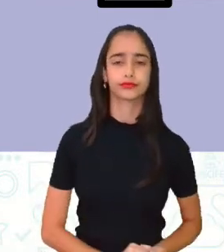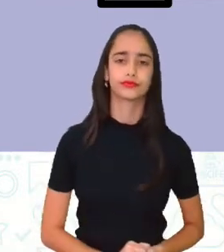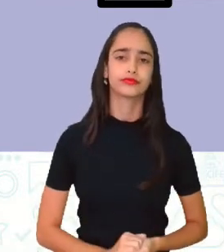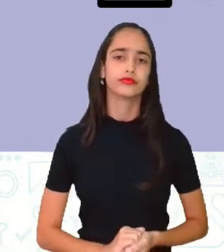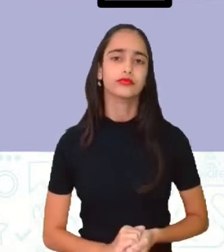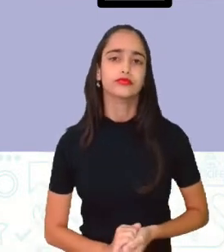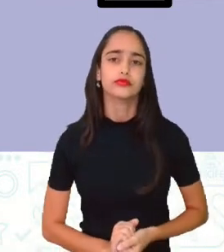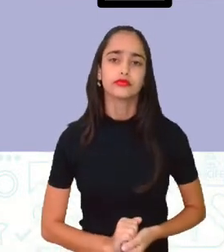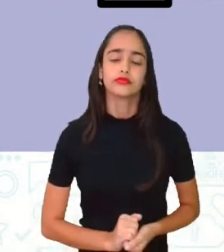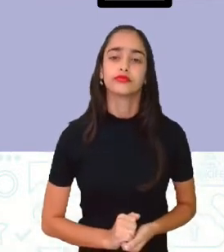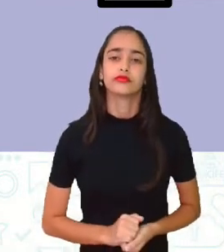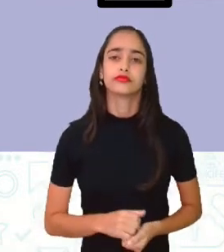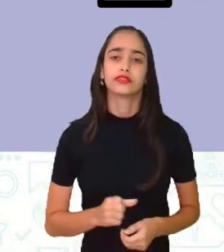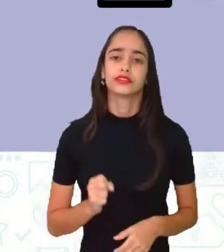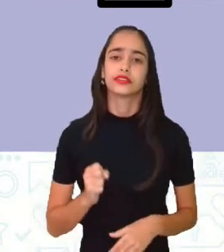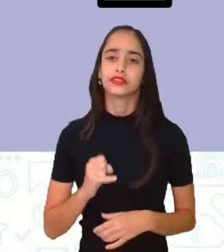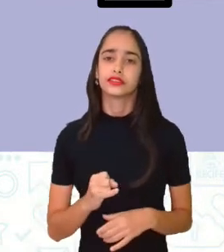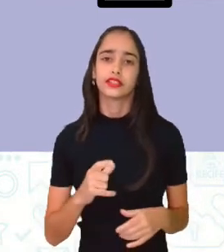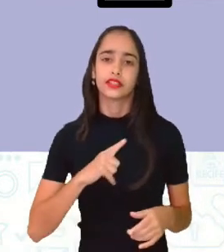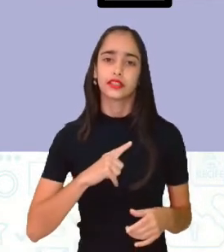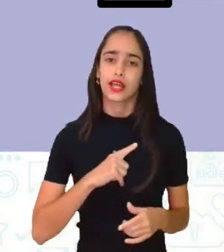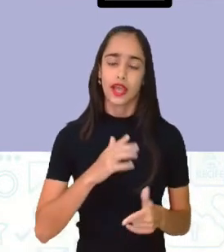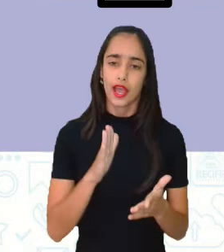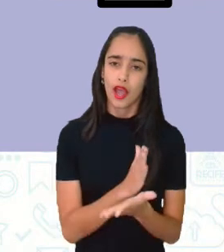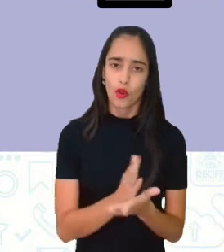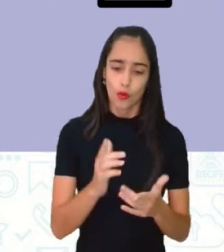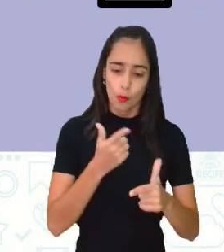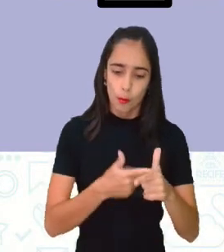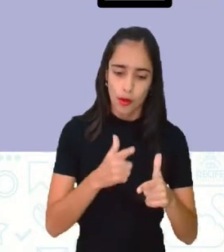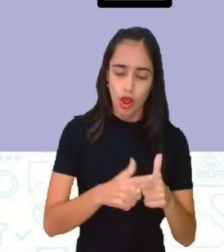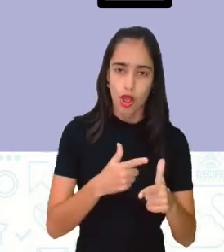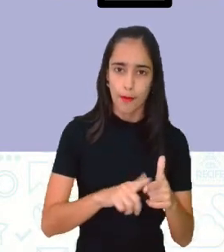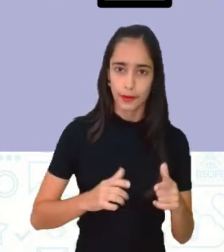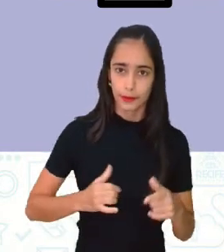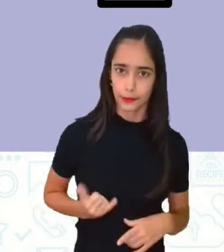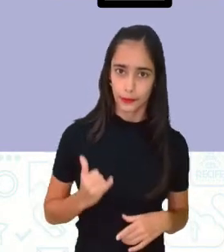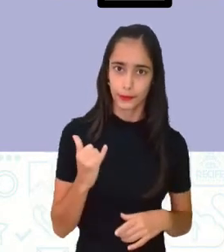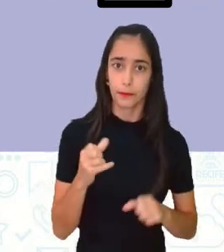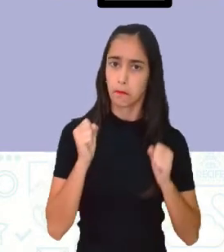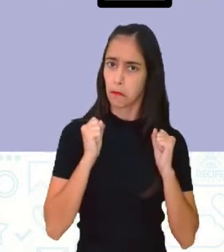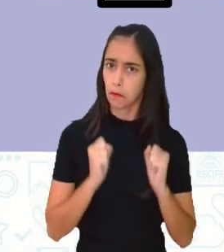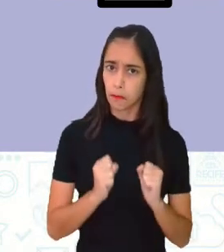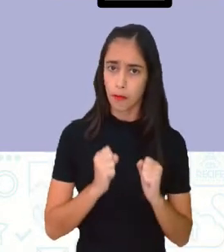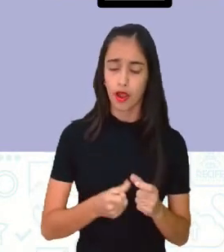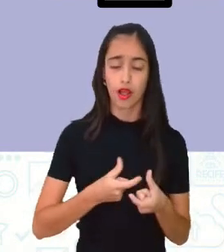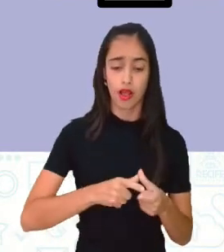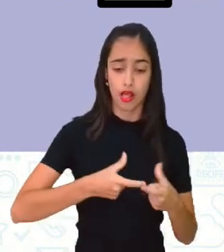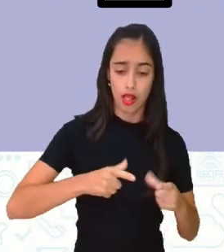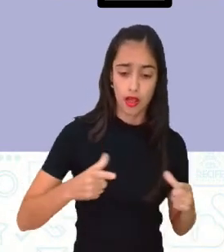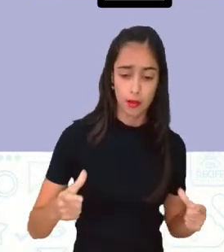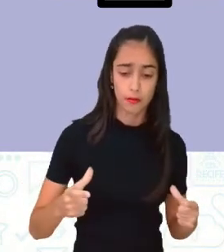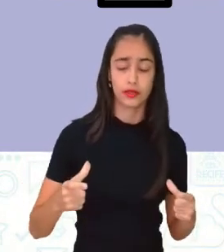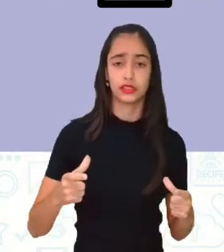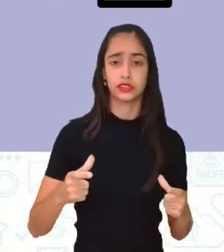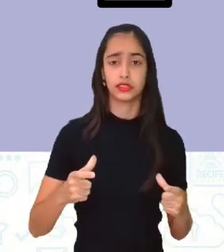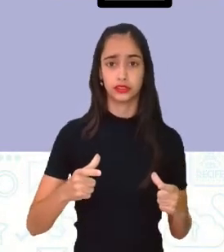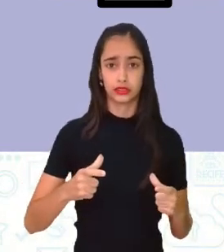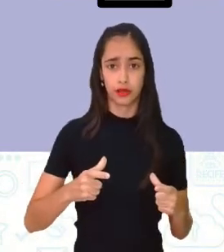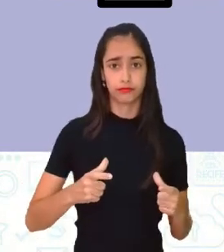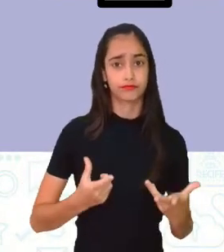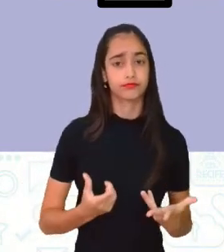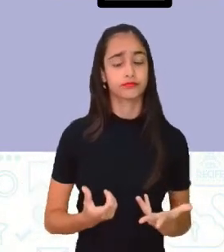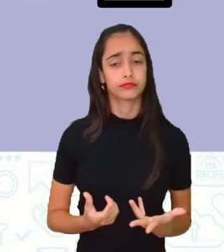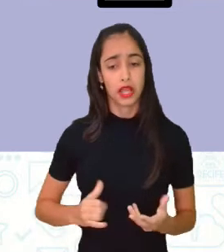vão controlar esse pico alto de corrente elétrica. Ele também pode aumentar a tensão elétrica de entrada ou